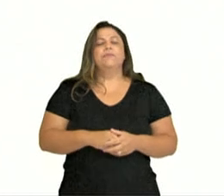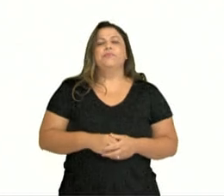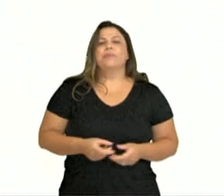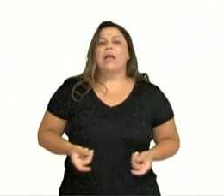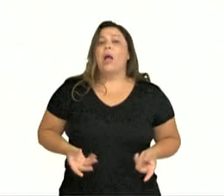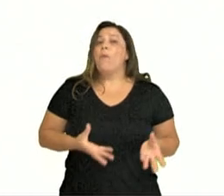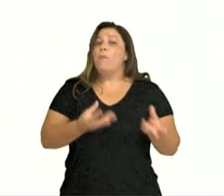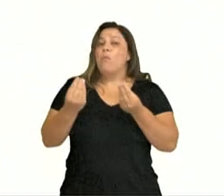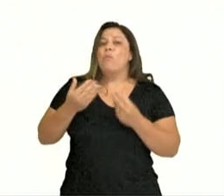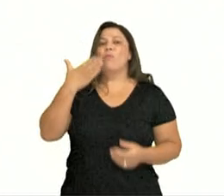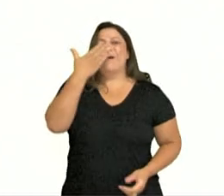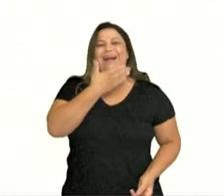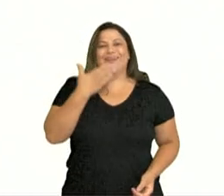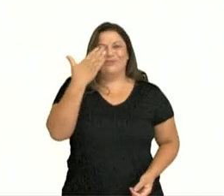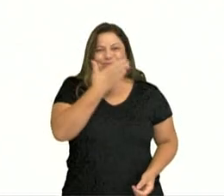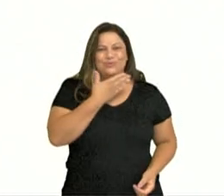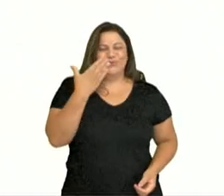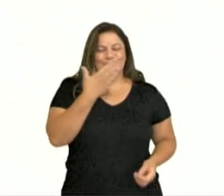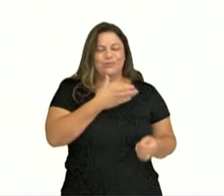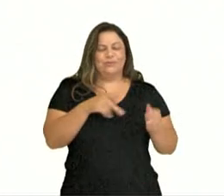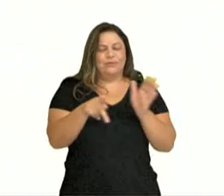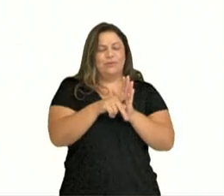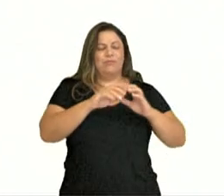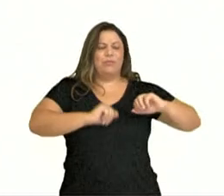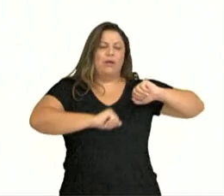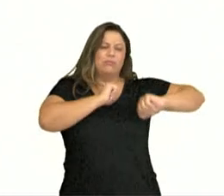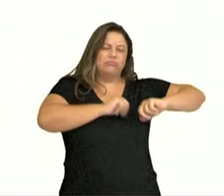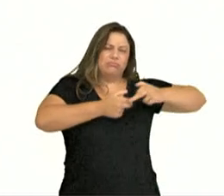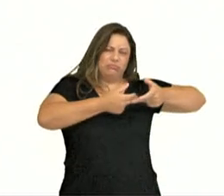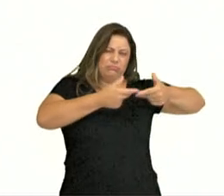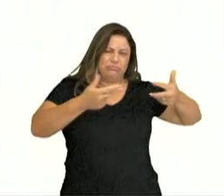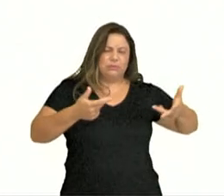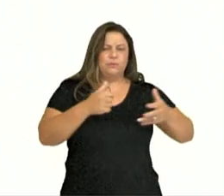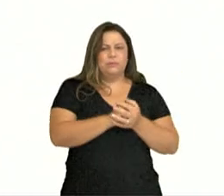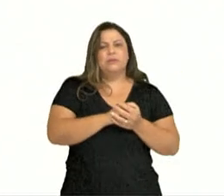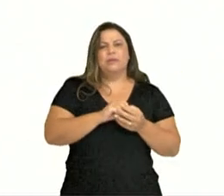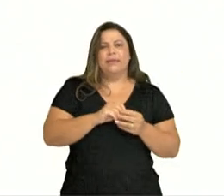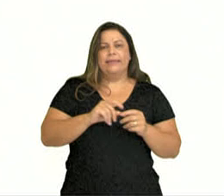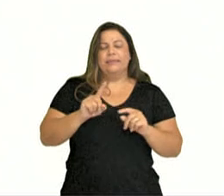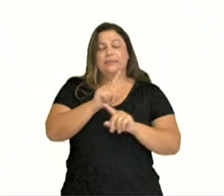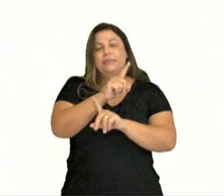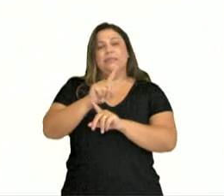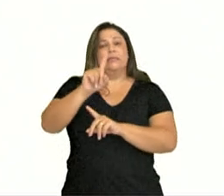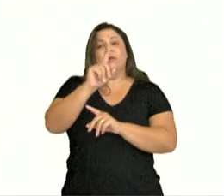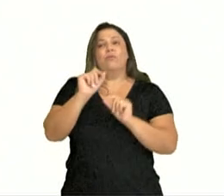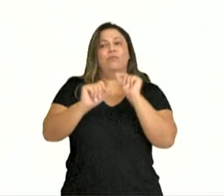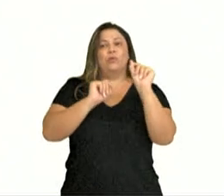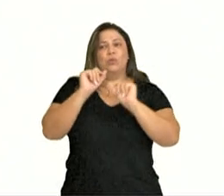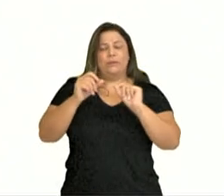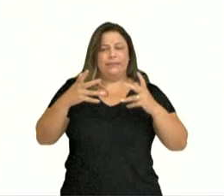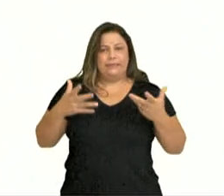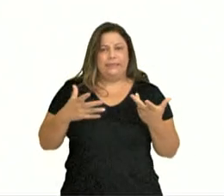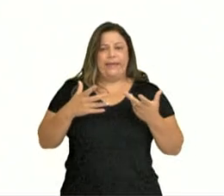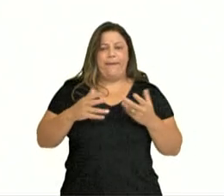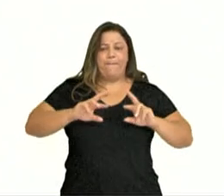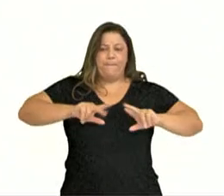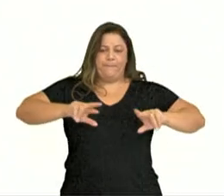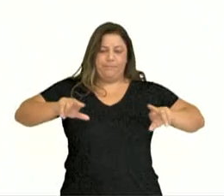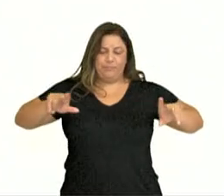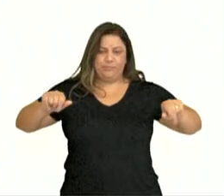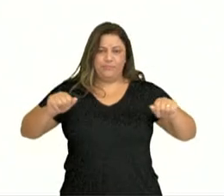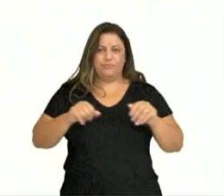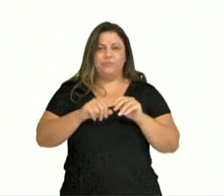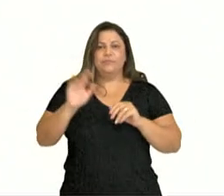açúcar e produtos industrializados são alimentos que não vão causar uma diversidade das bactérias,